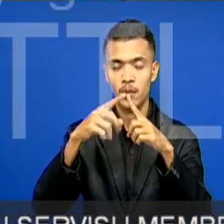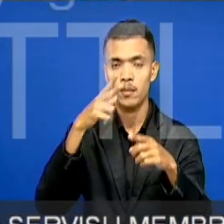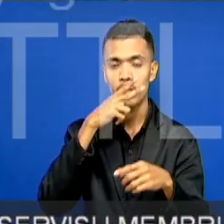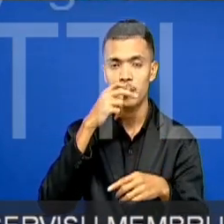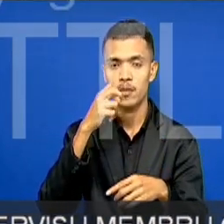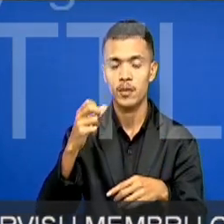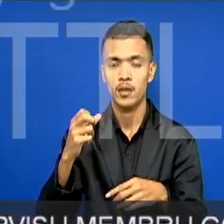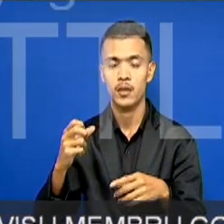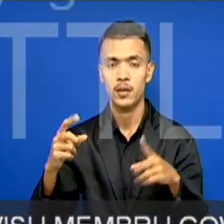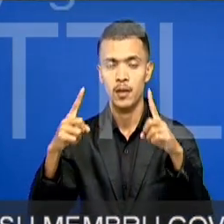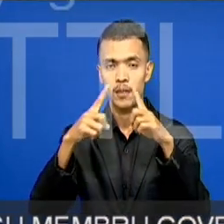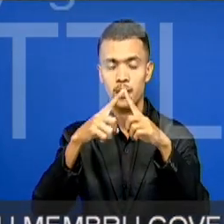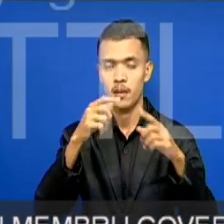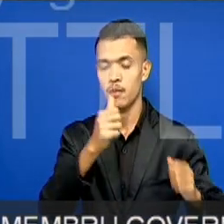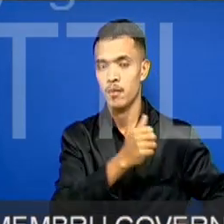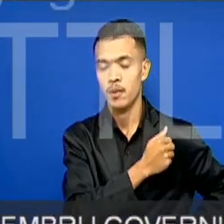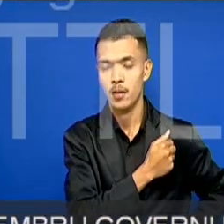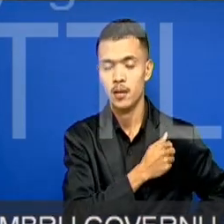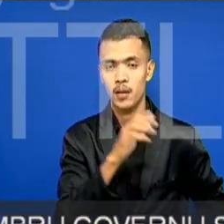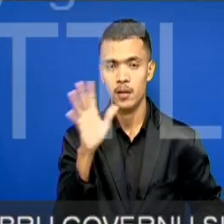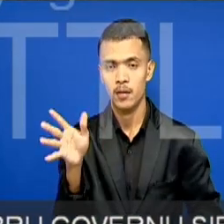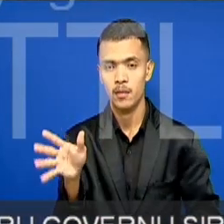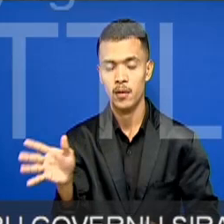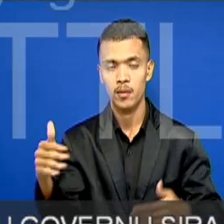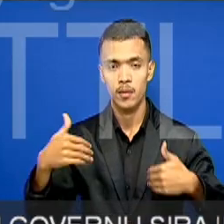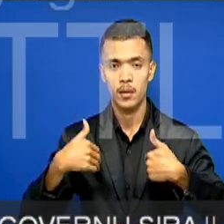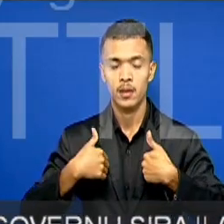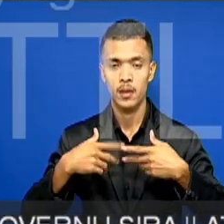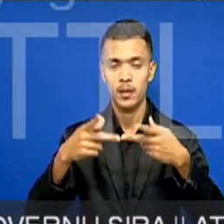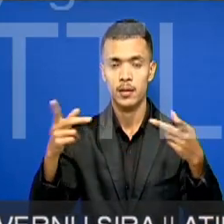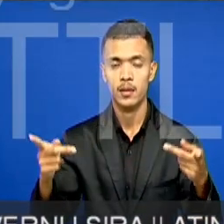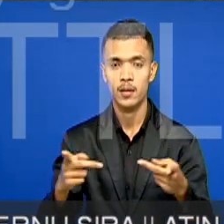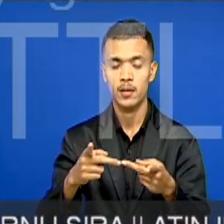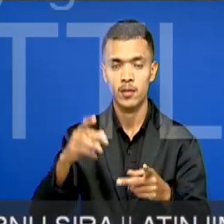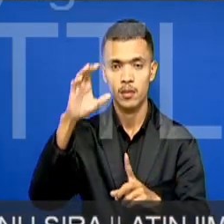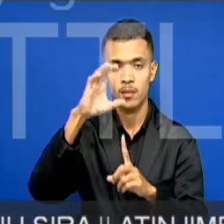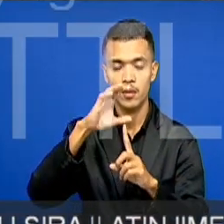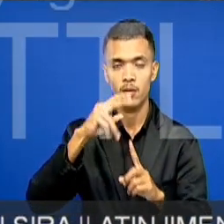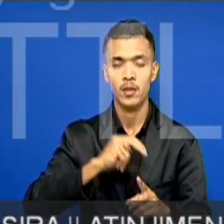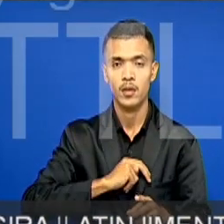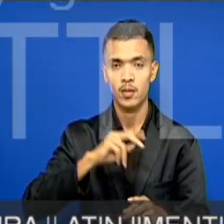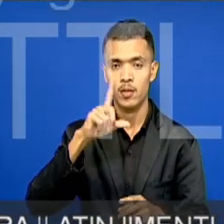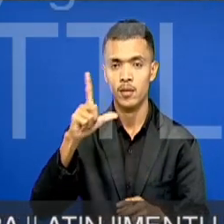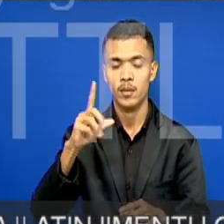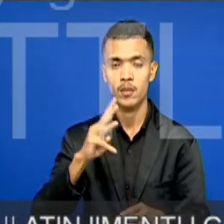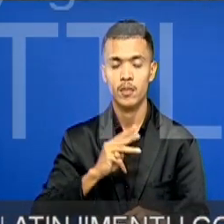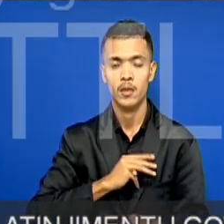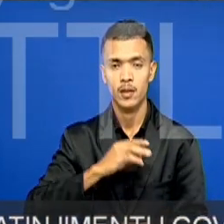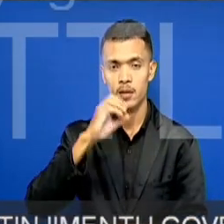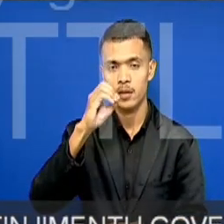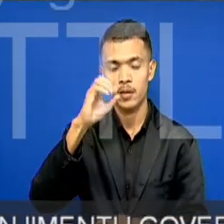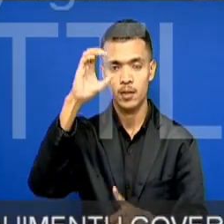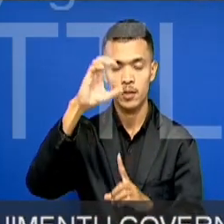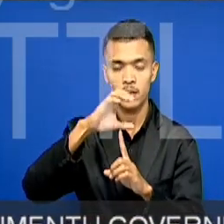Português Intensivo ba militar Lima Dulu Racing e recentro instrução comandante Nicolo Lobato Metinaru.